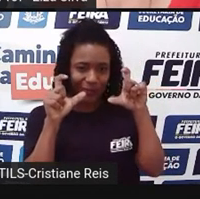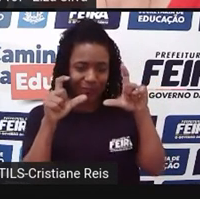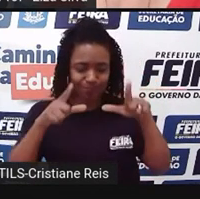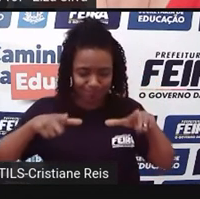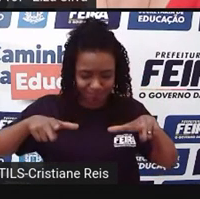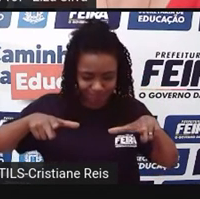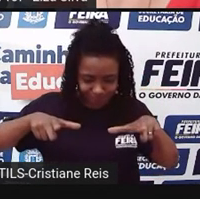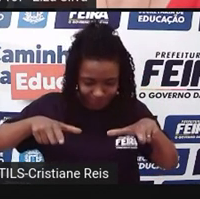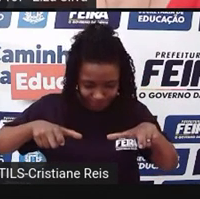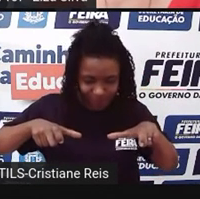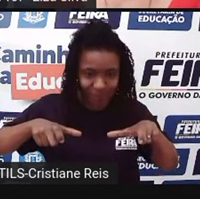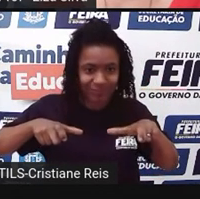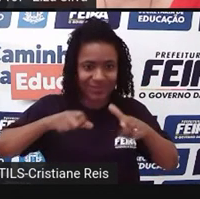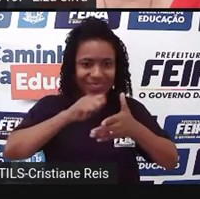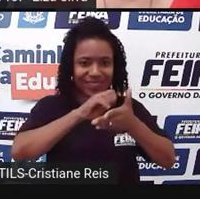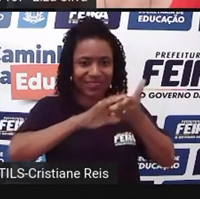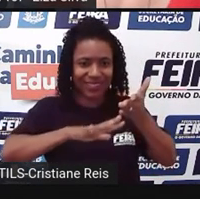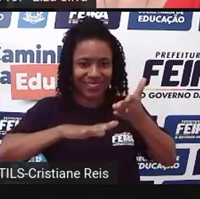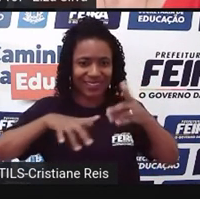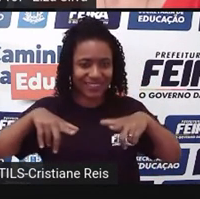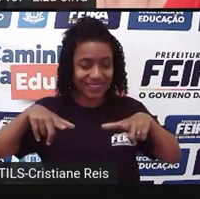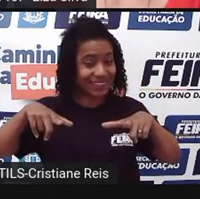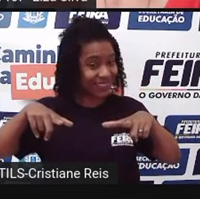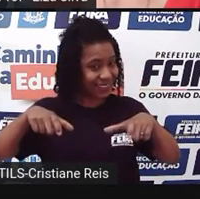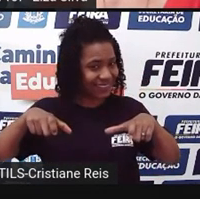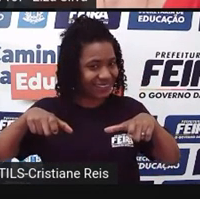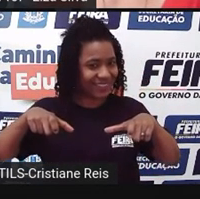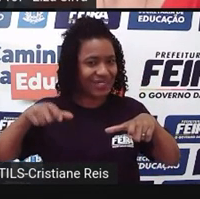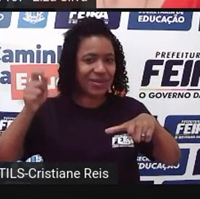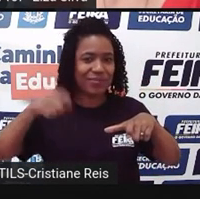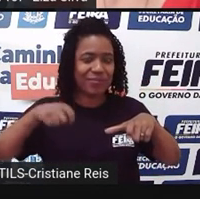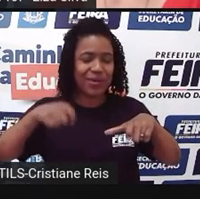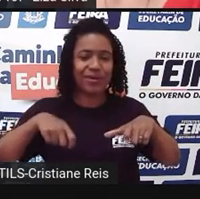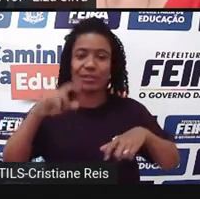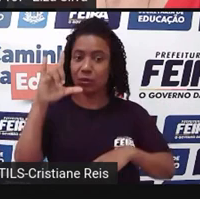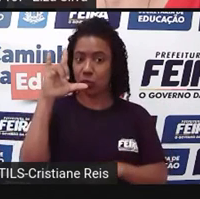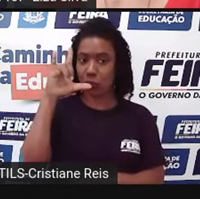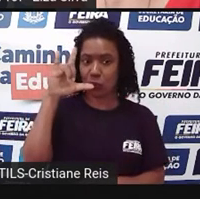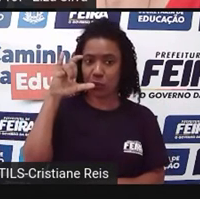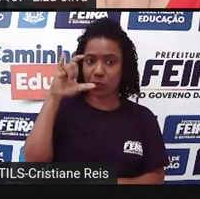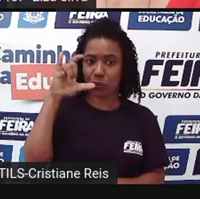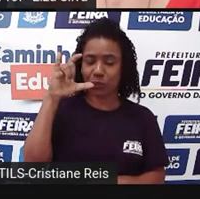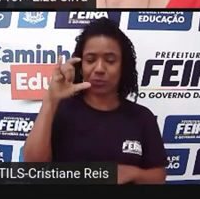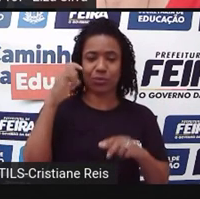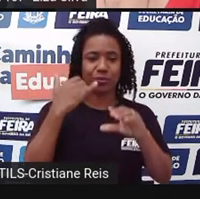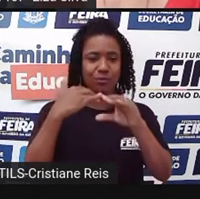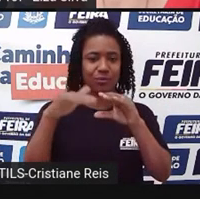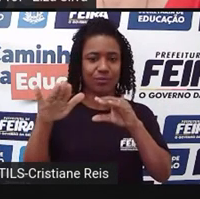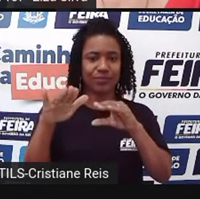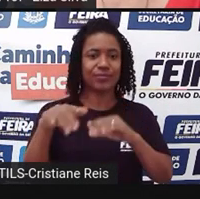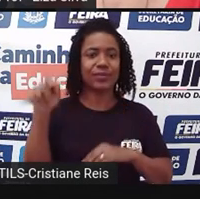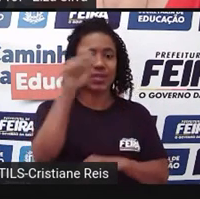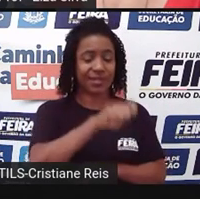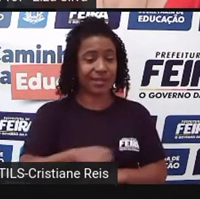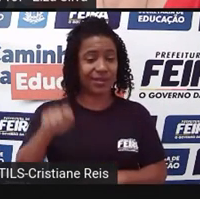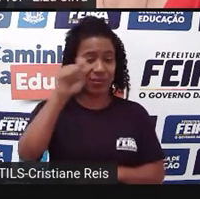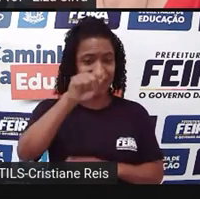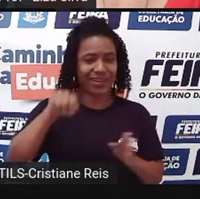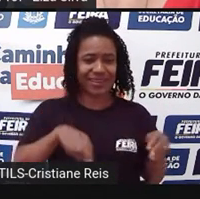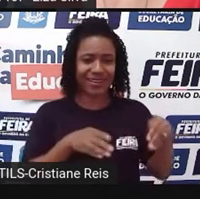sua time Line ilustrad cima mande para o nosso Instagram@caminhos da educação